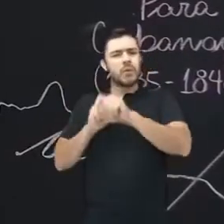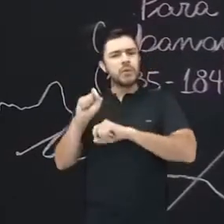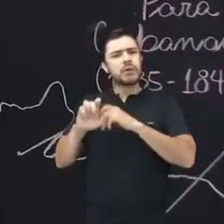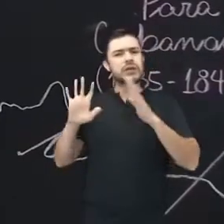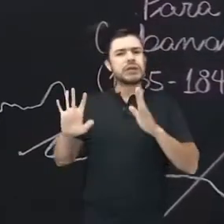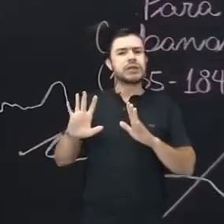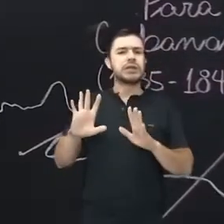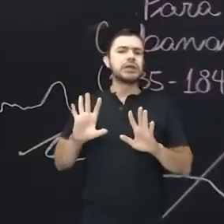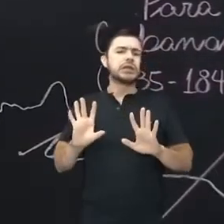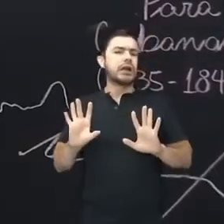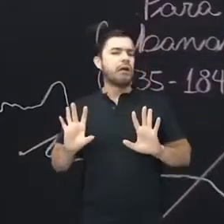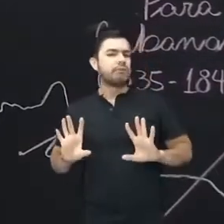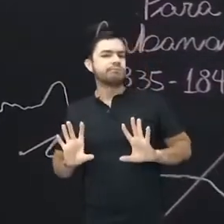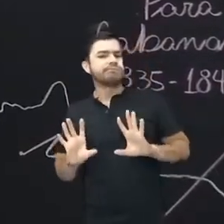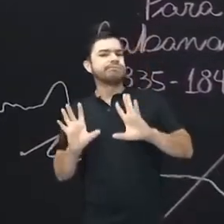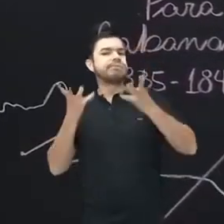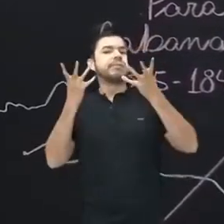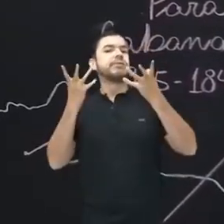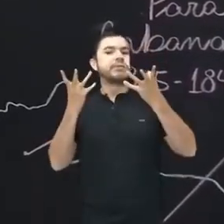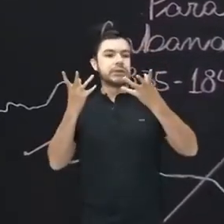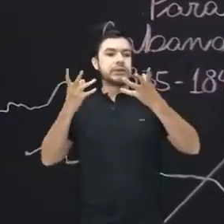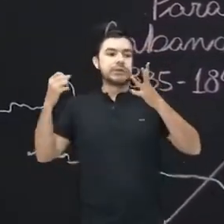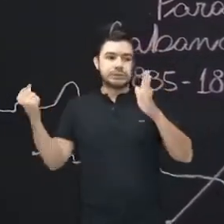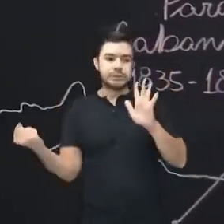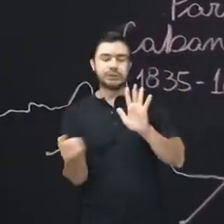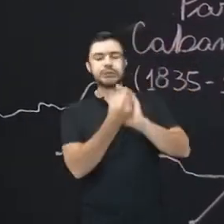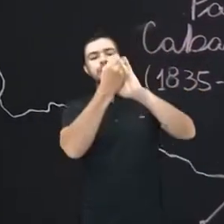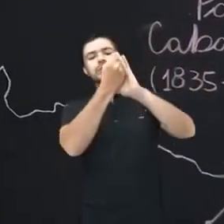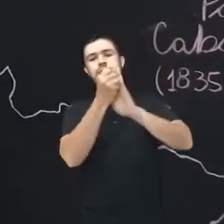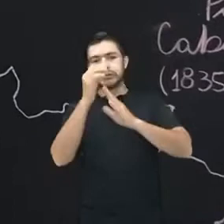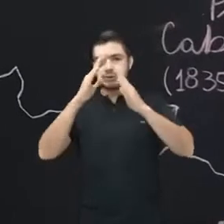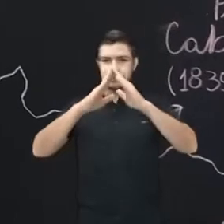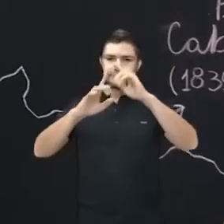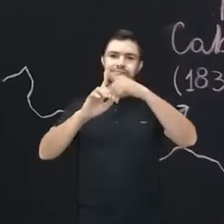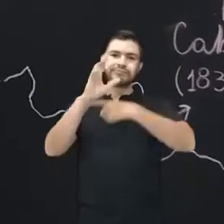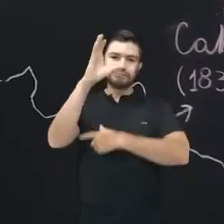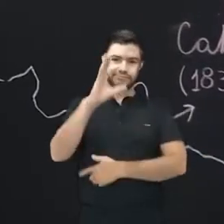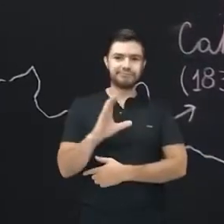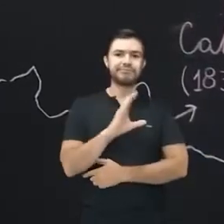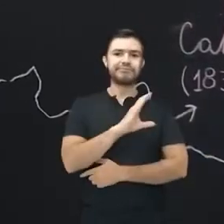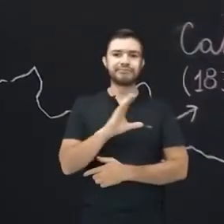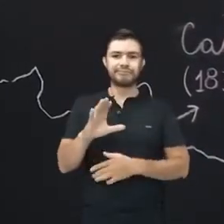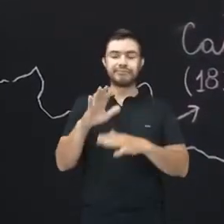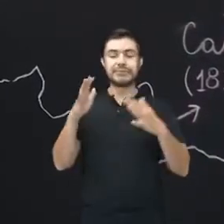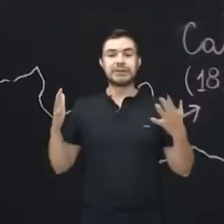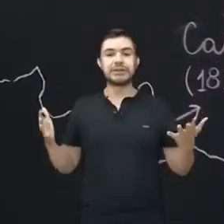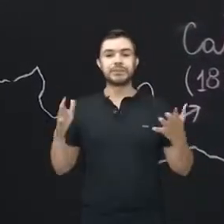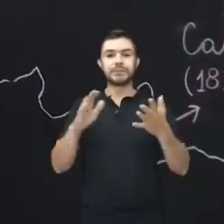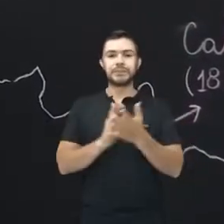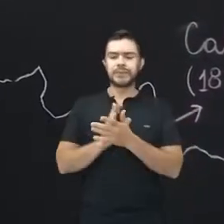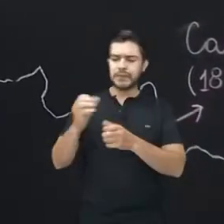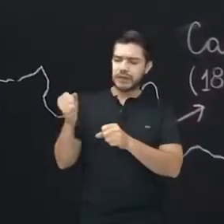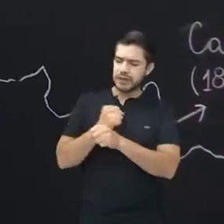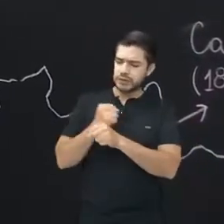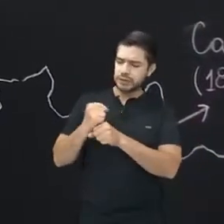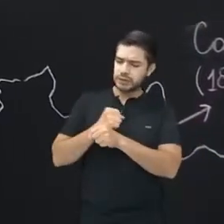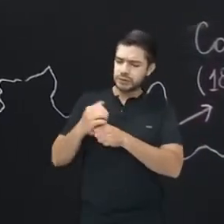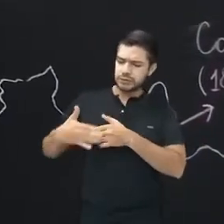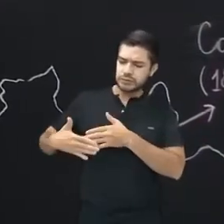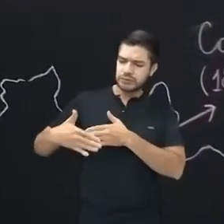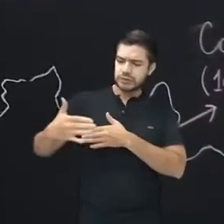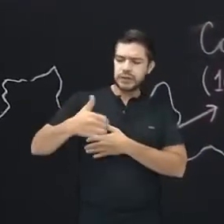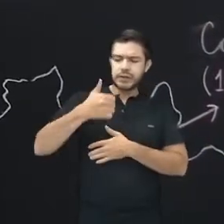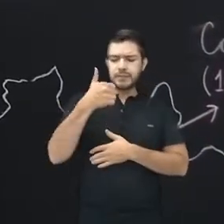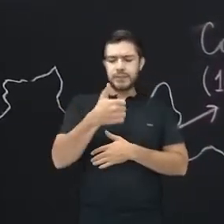com uma forte marca da Igreja Católica. Além disso, a Constituição de 1824 trouxe